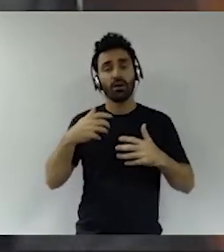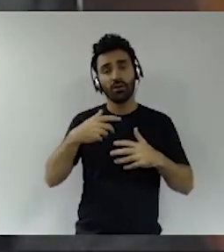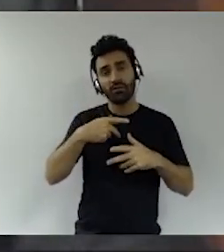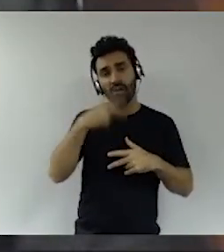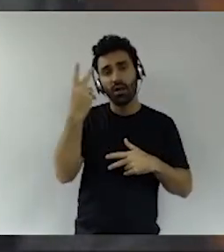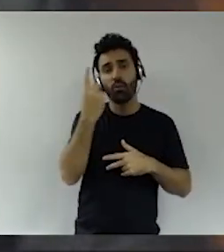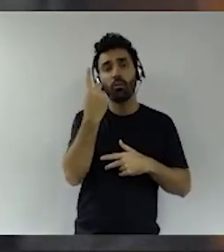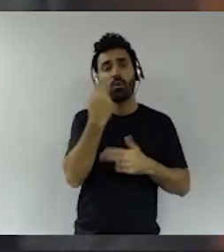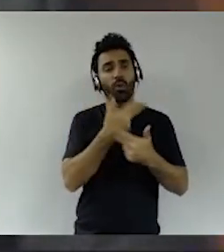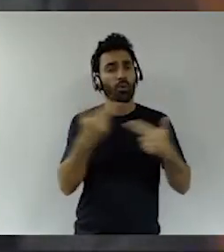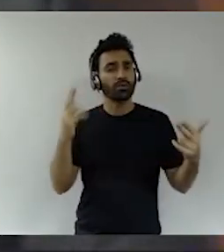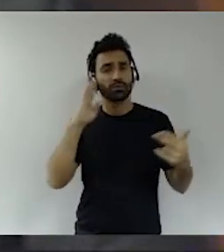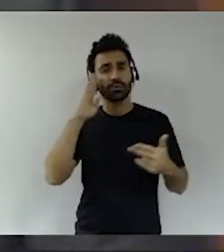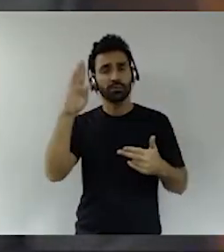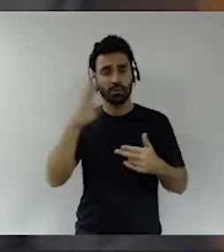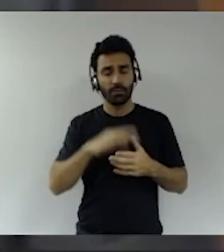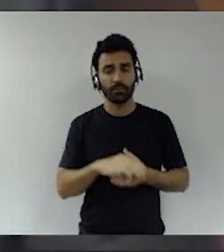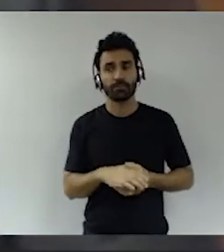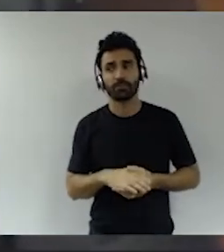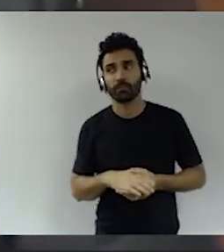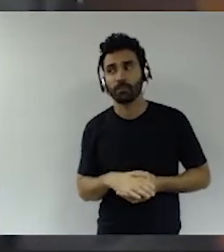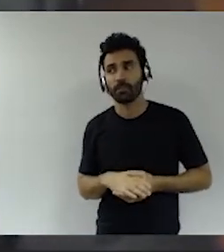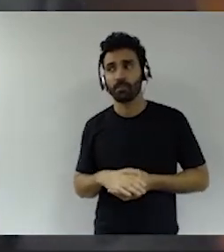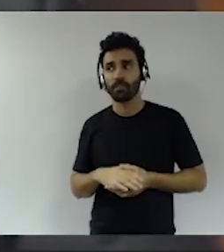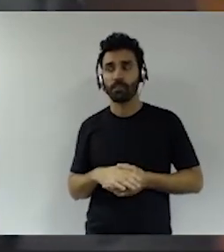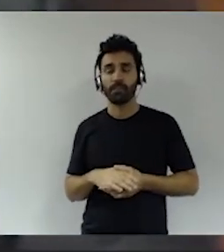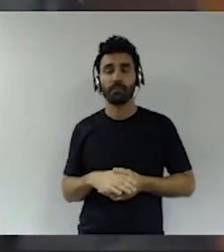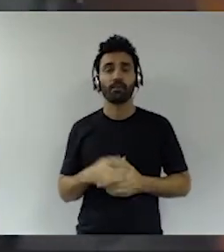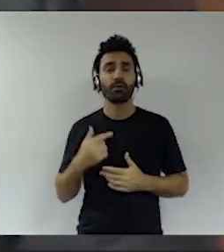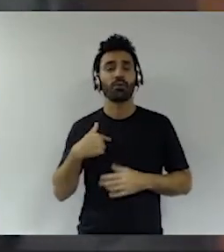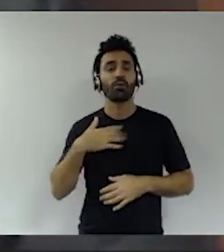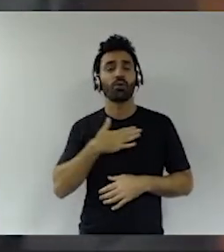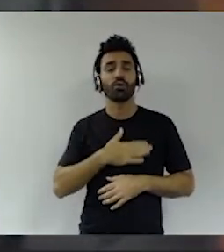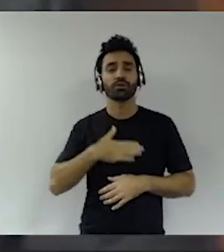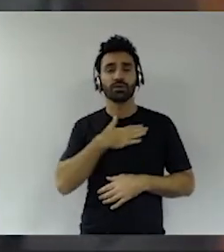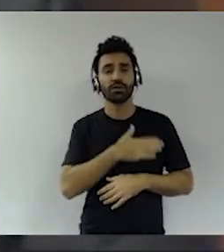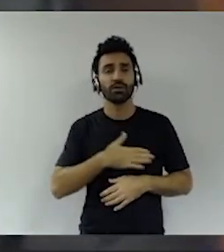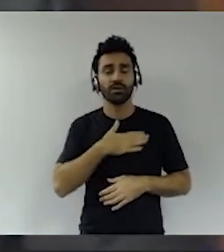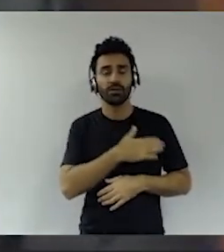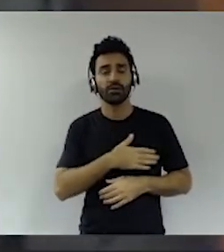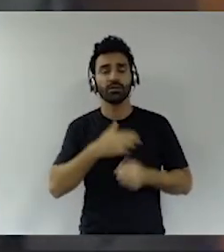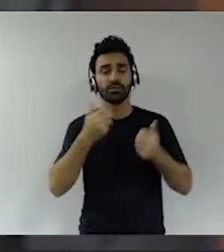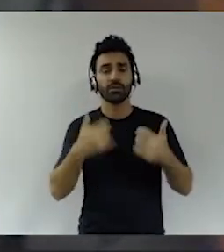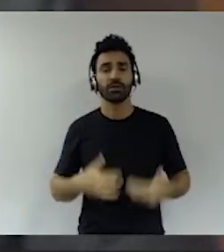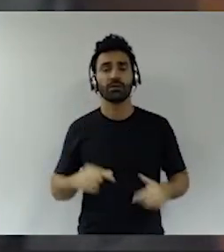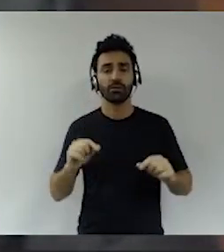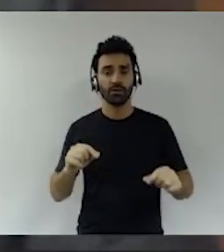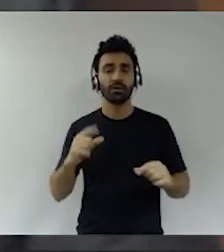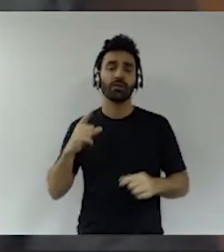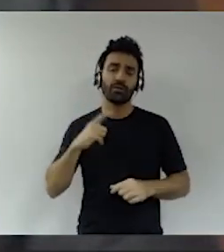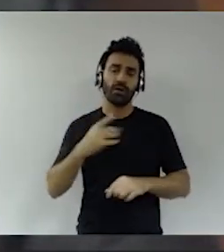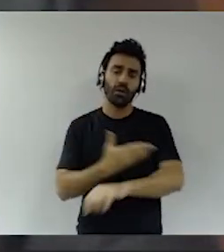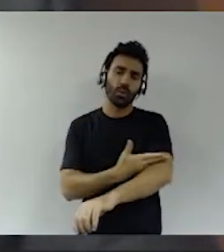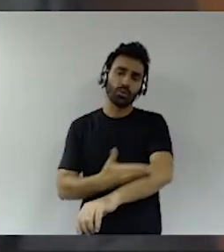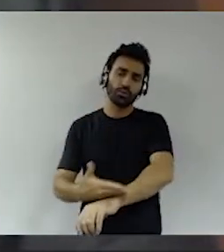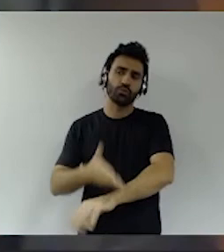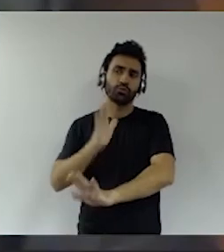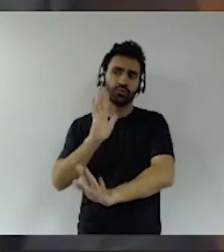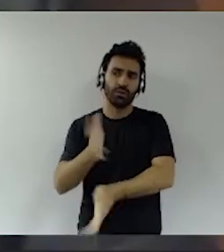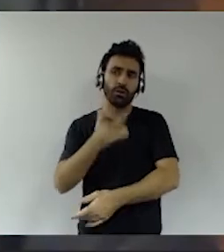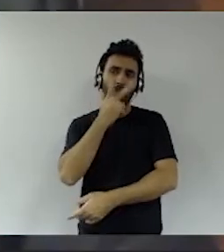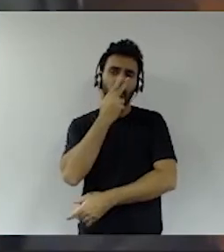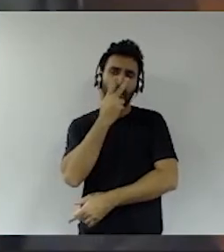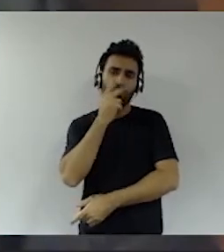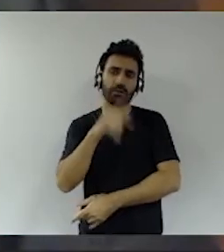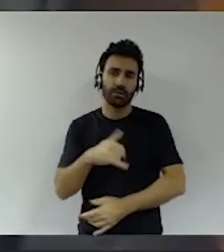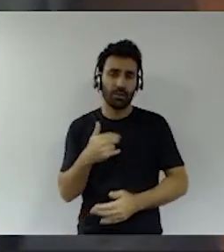coisa. E o que eu gostaria de dizer é o seguinte: há um hábito que me parece muito